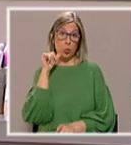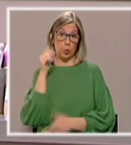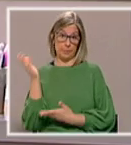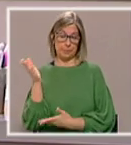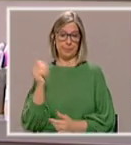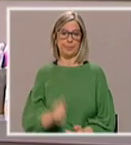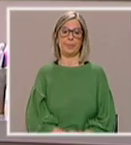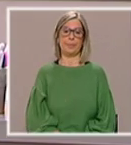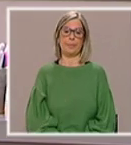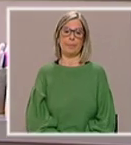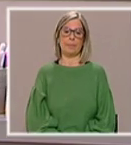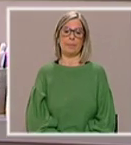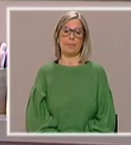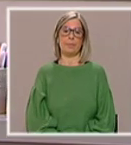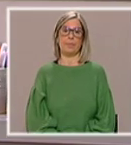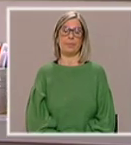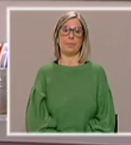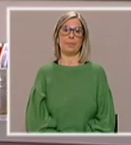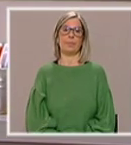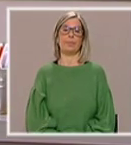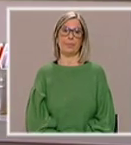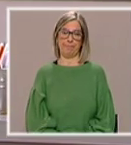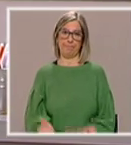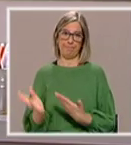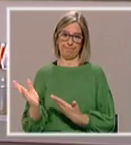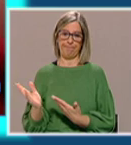Se isto funcionar. Ok.